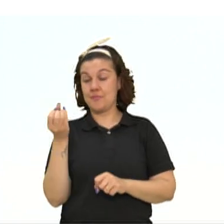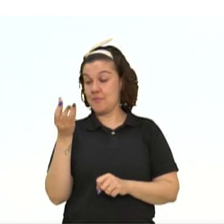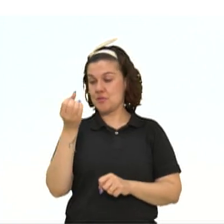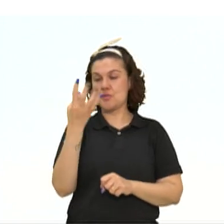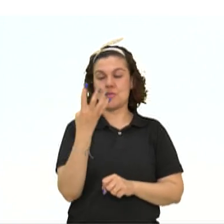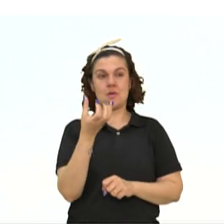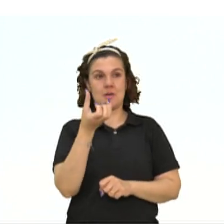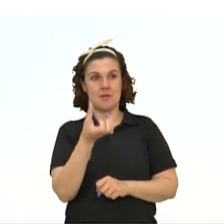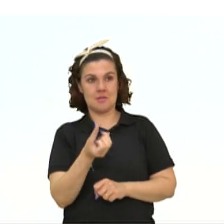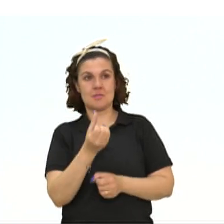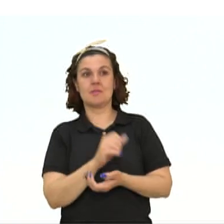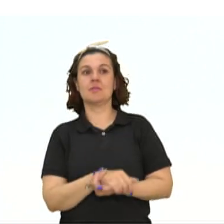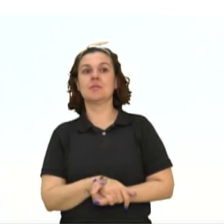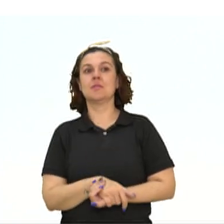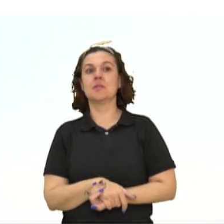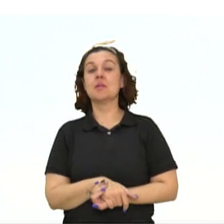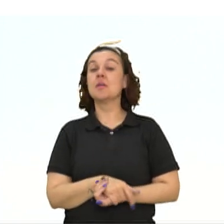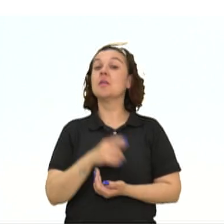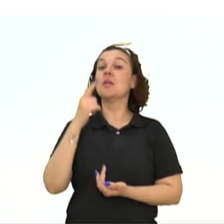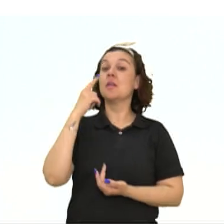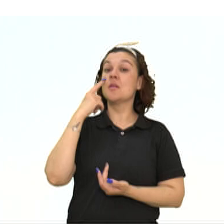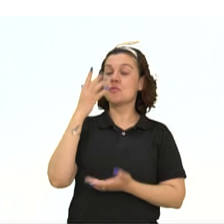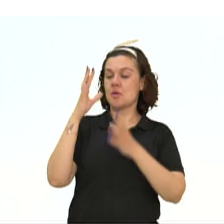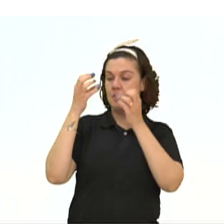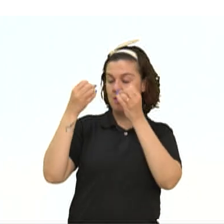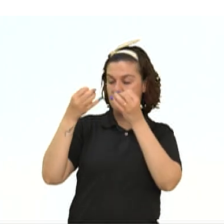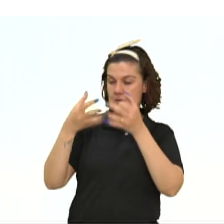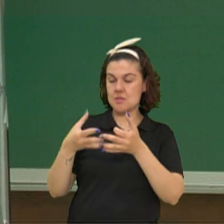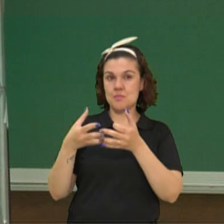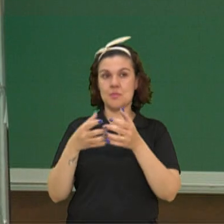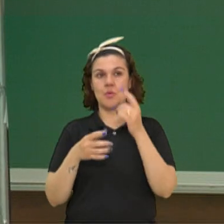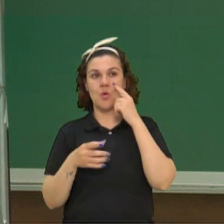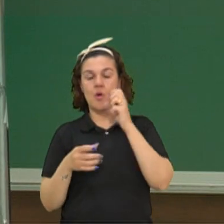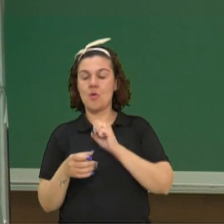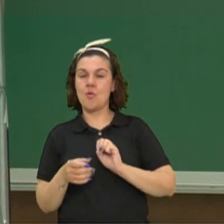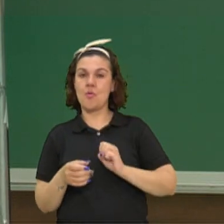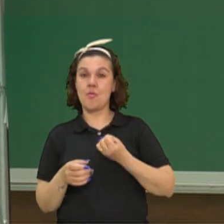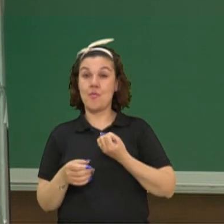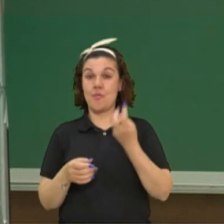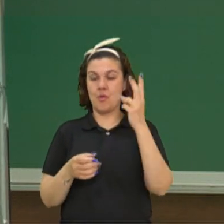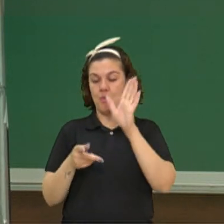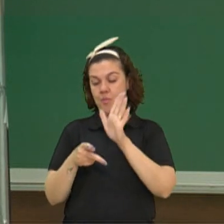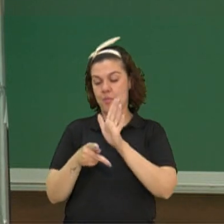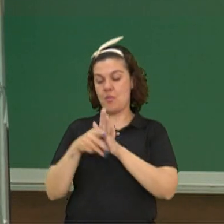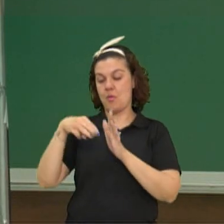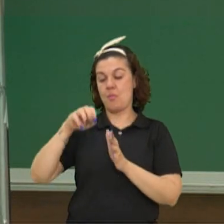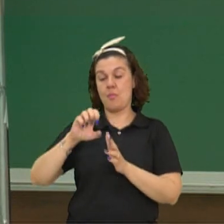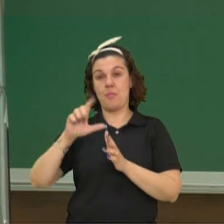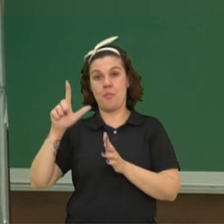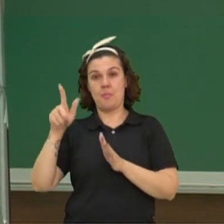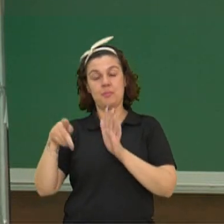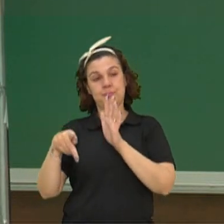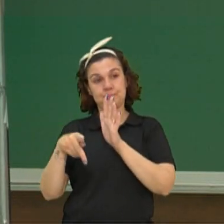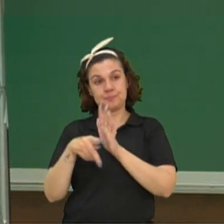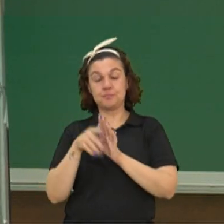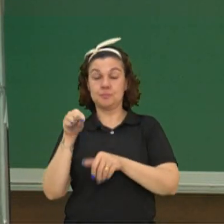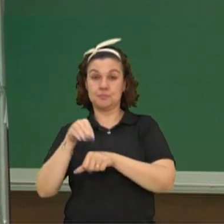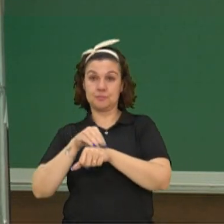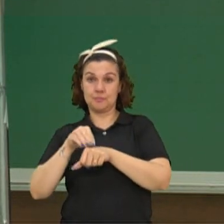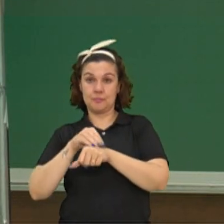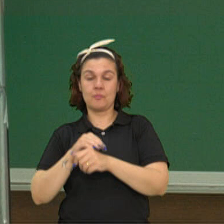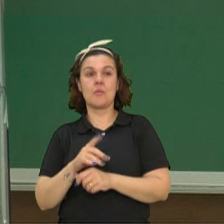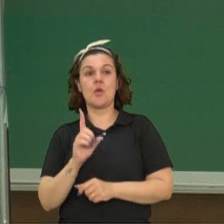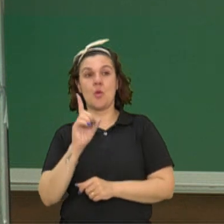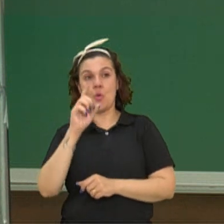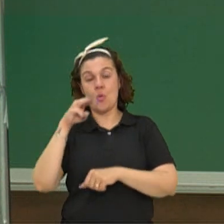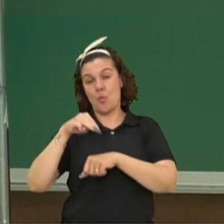percorrer os 46 quilômetros. Aí o exercício me deu lá o valor da massa molar do álcool e ele me diz que